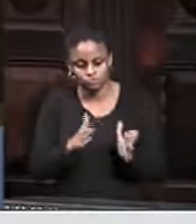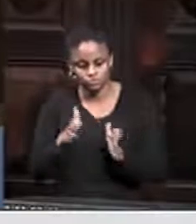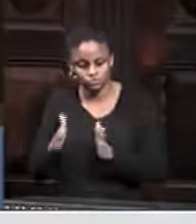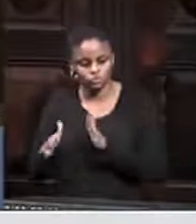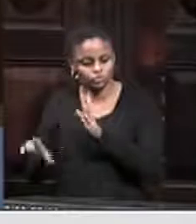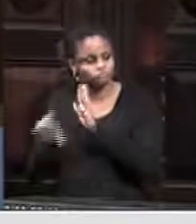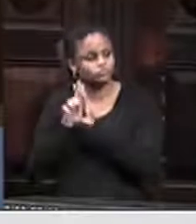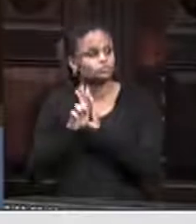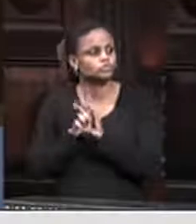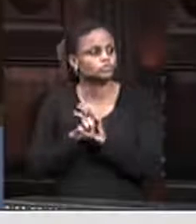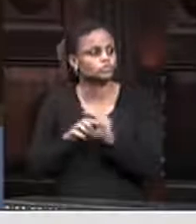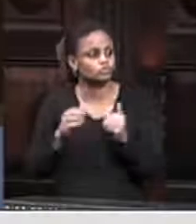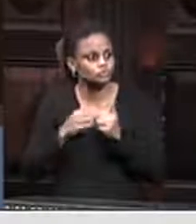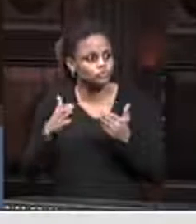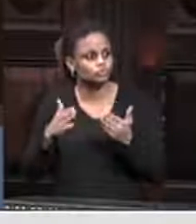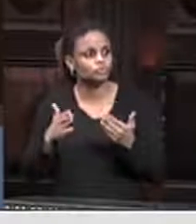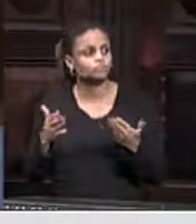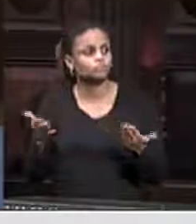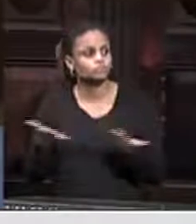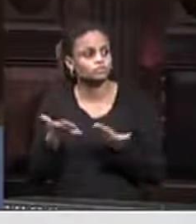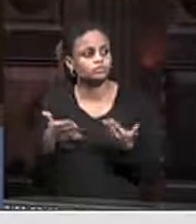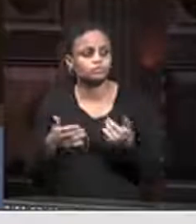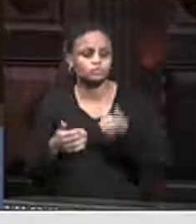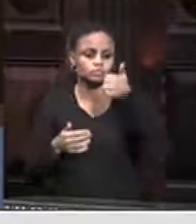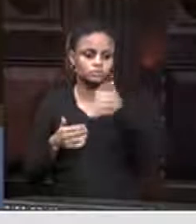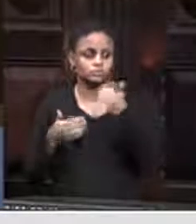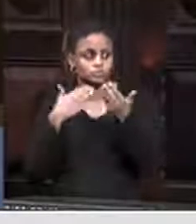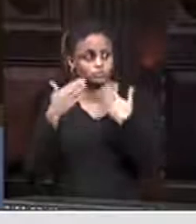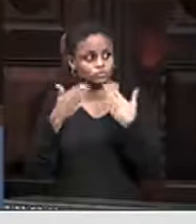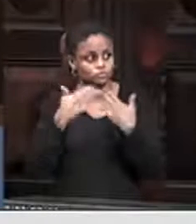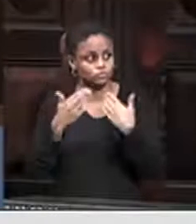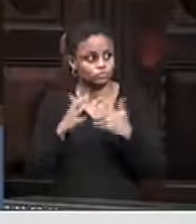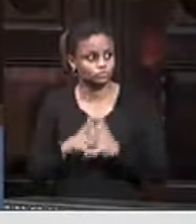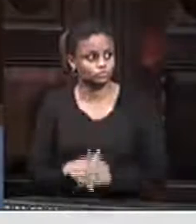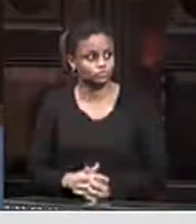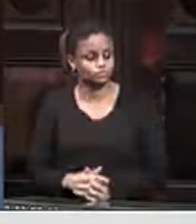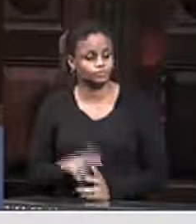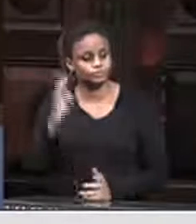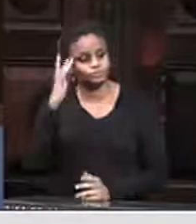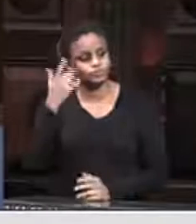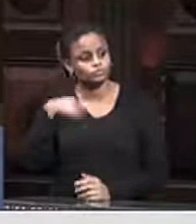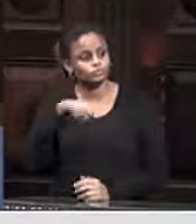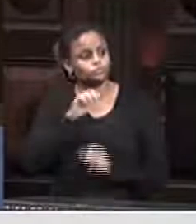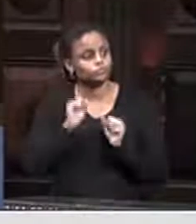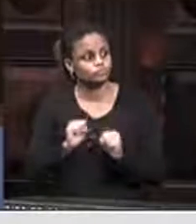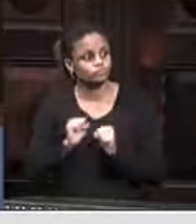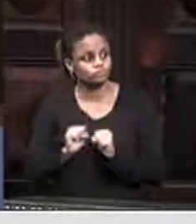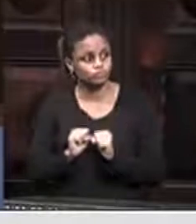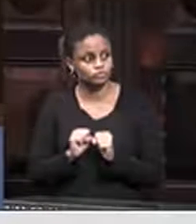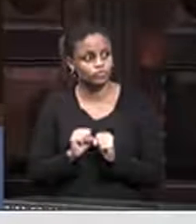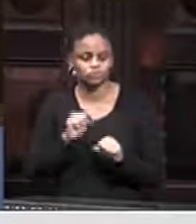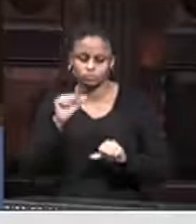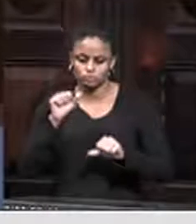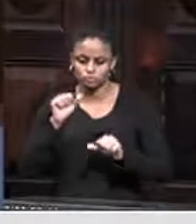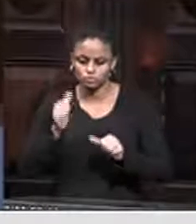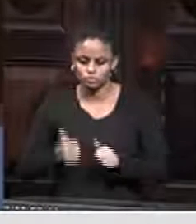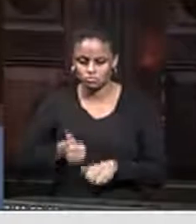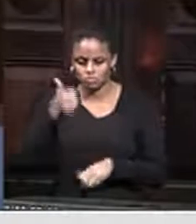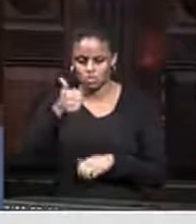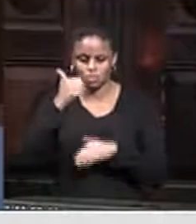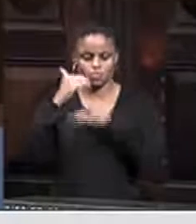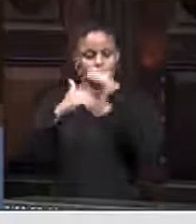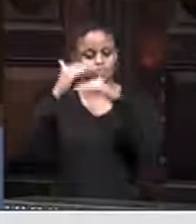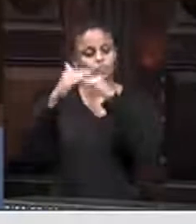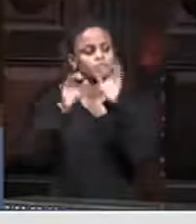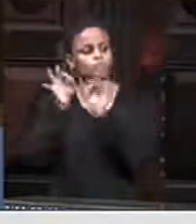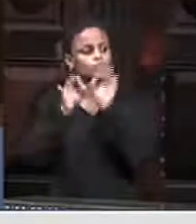legislativo que se inicia com essa primeira discussão. Acho que nós podemos avançar e melhorar o projeto apresentado, de modo